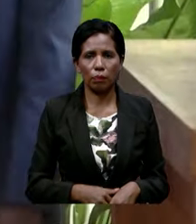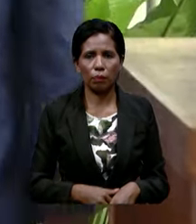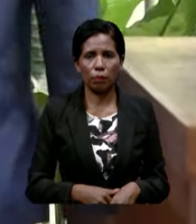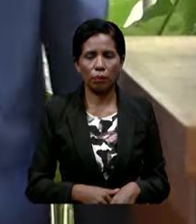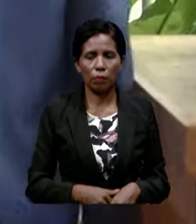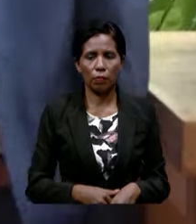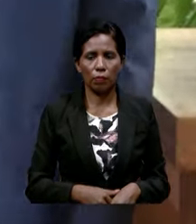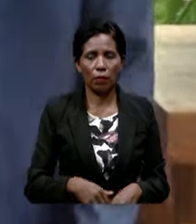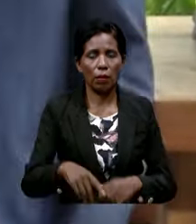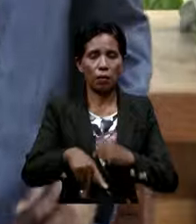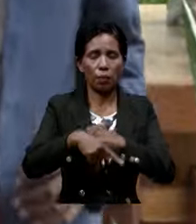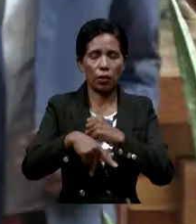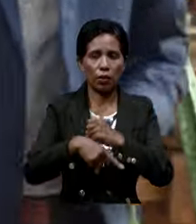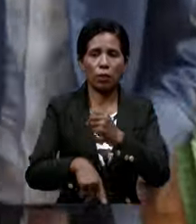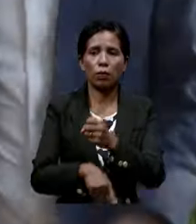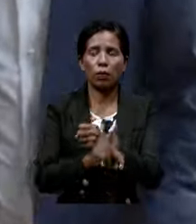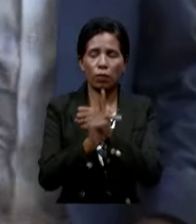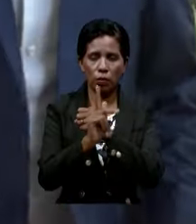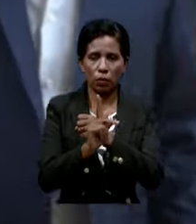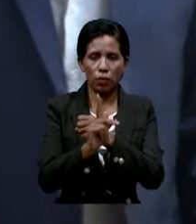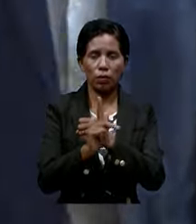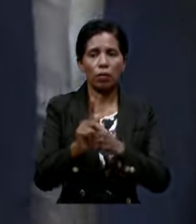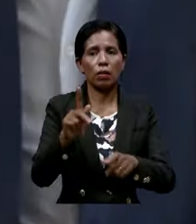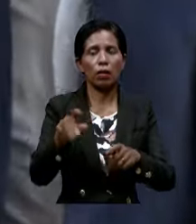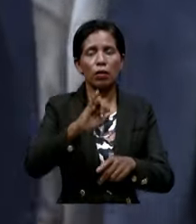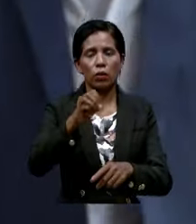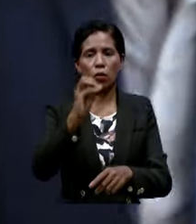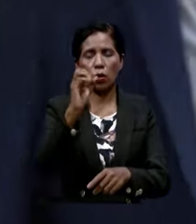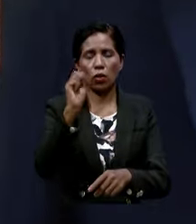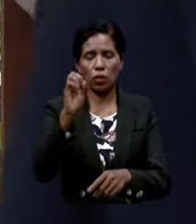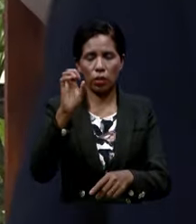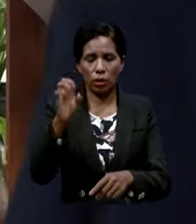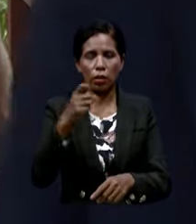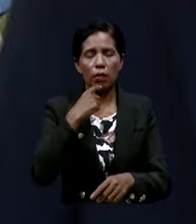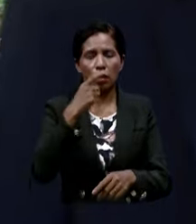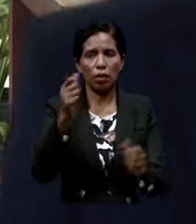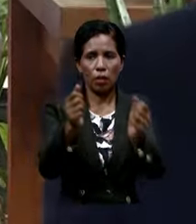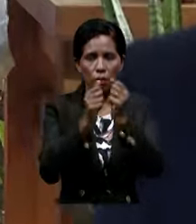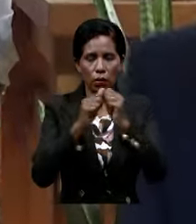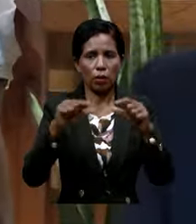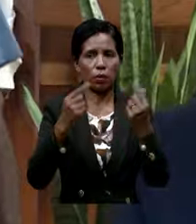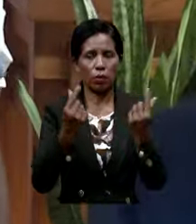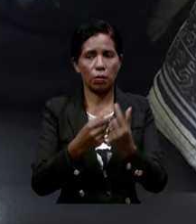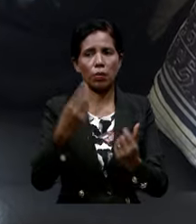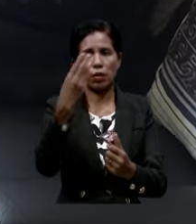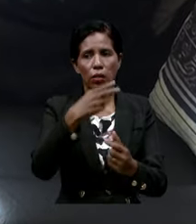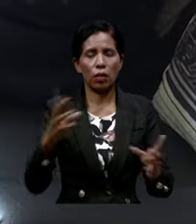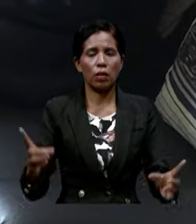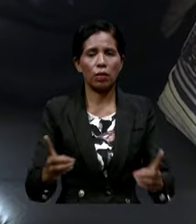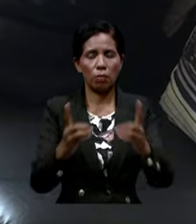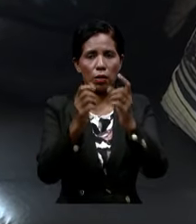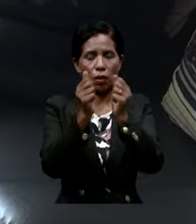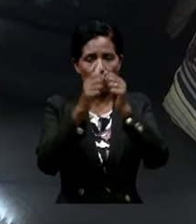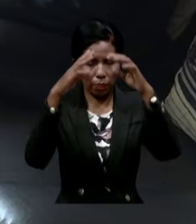Conselheiro máximo partido com a Necapura Sondari Nacional Timor-Oan, Zé dos Santos, Neymori Bucar, a moto com a equipa Quintané, a Soromalo, o presidente